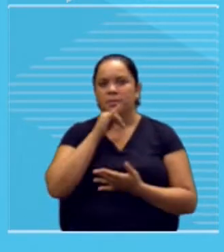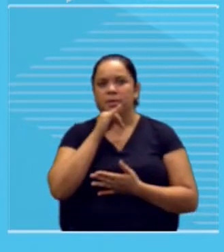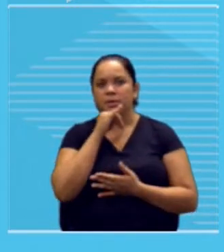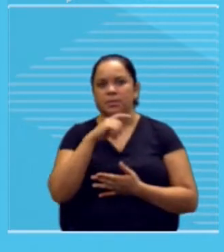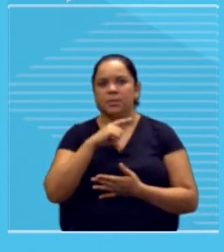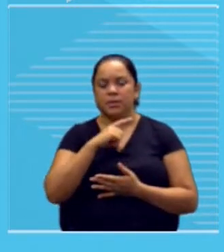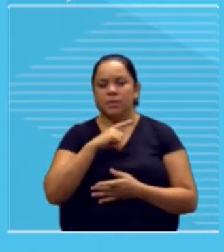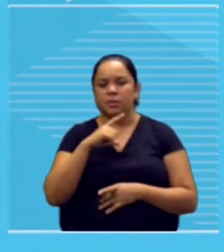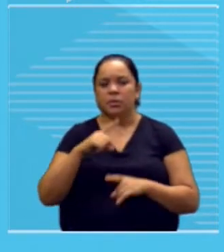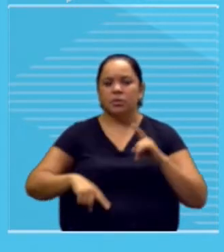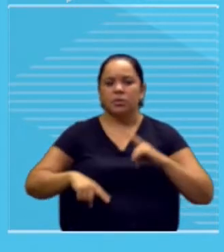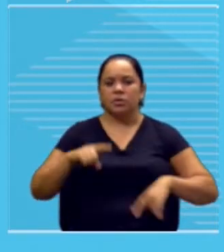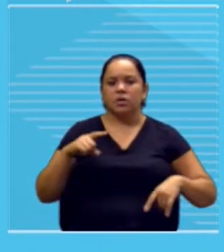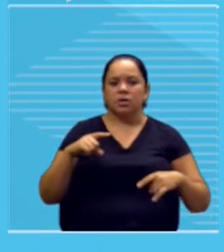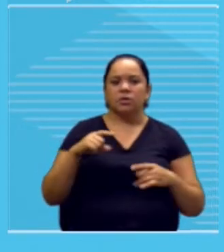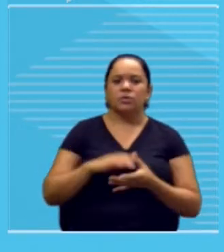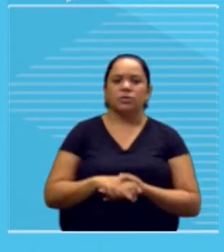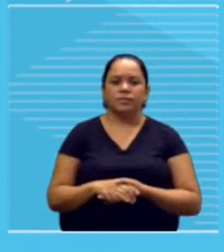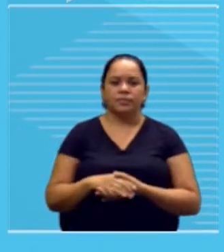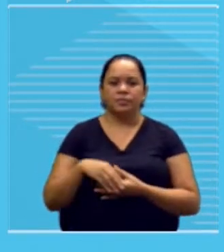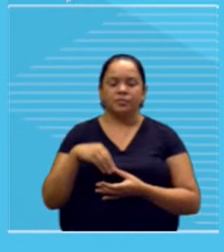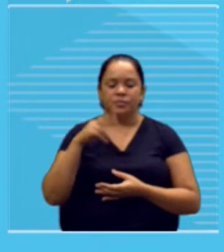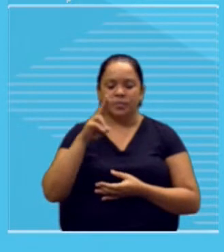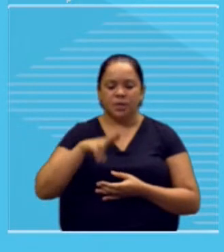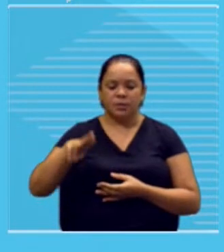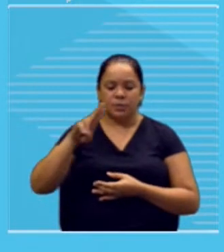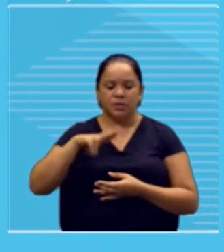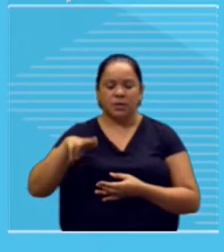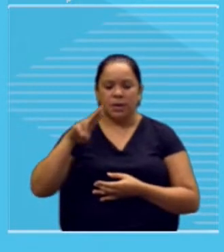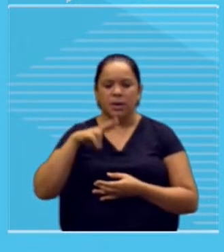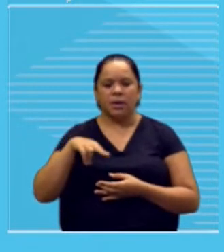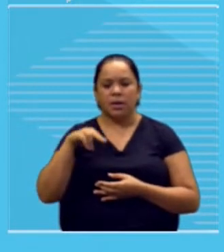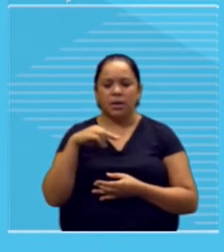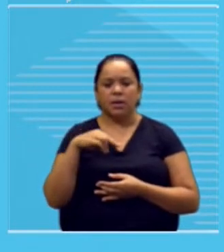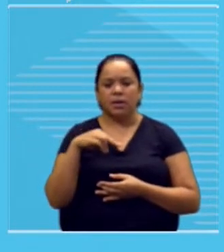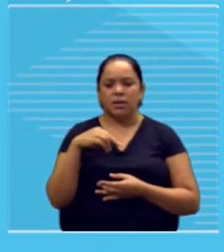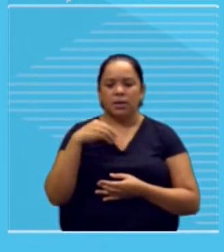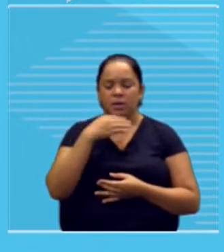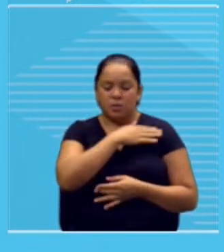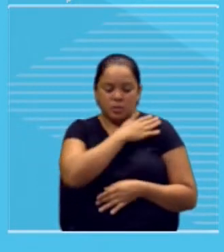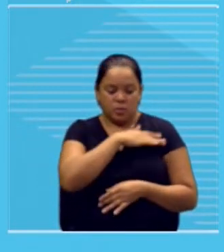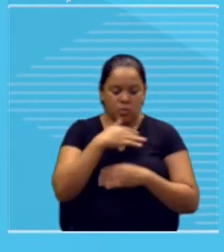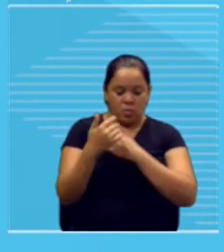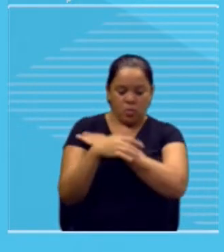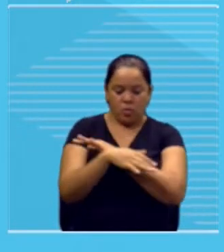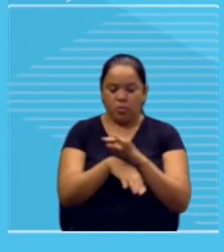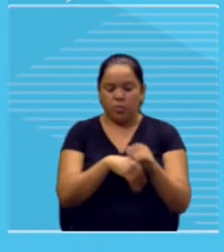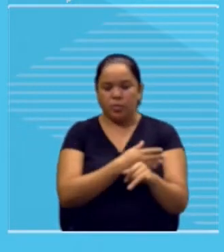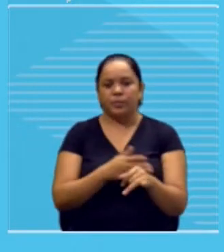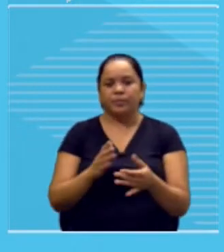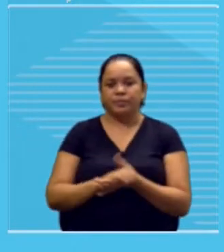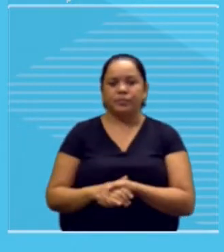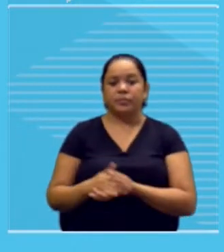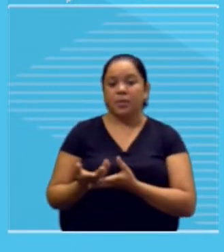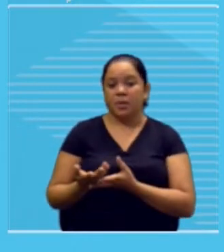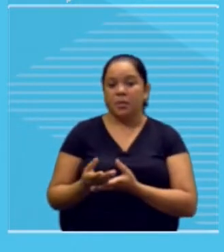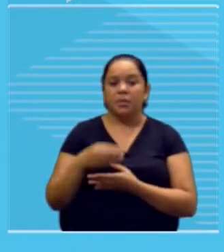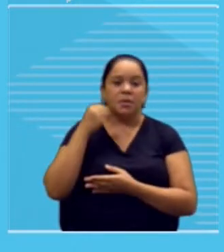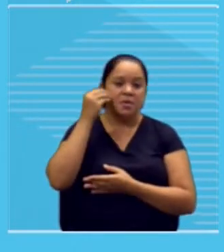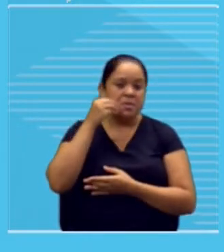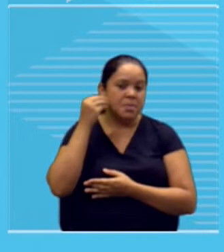beleza Experimente use Às vezes a ideia de cumpre a